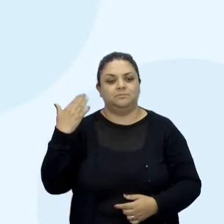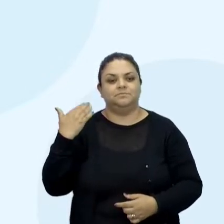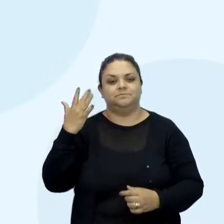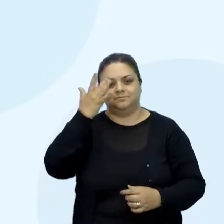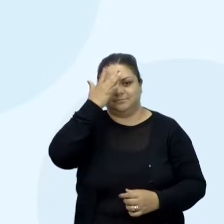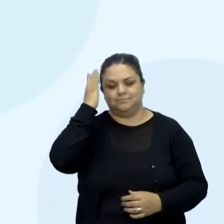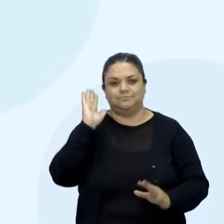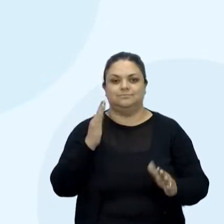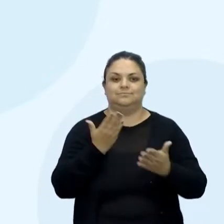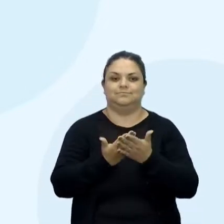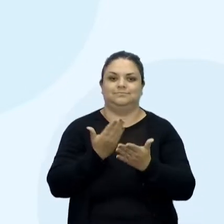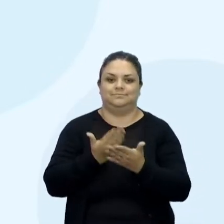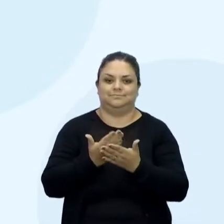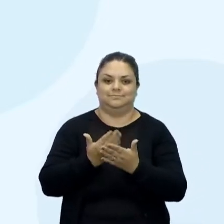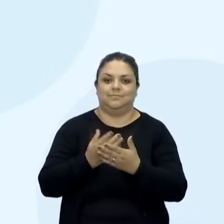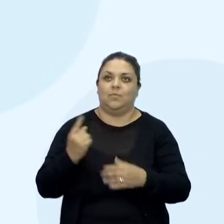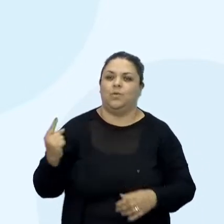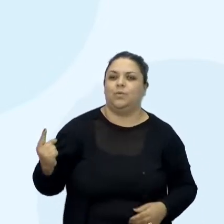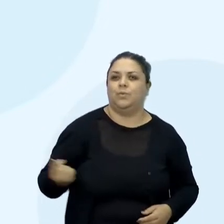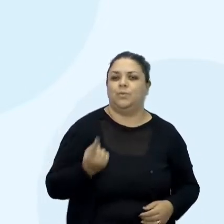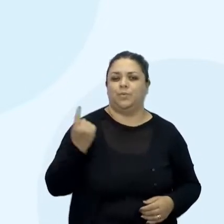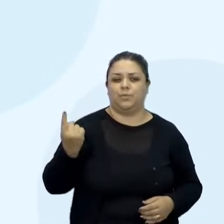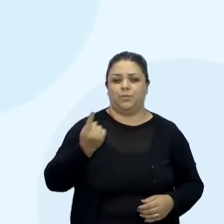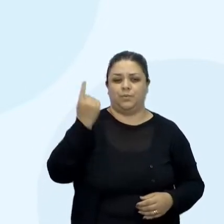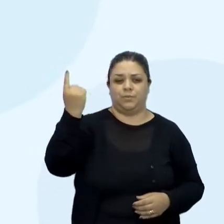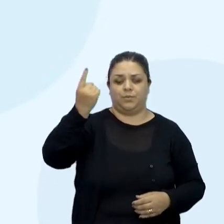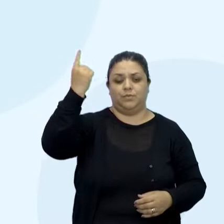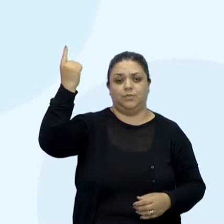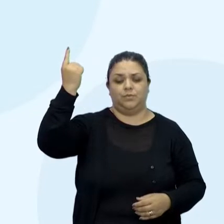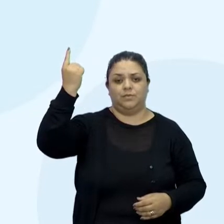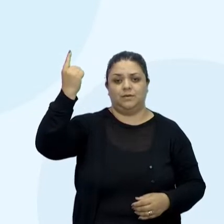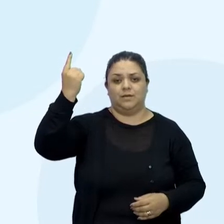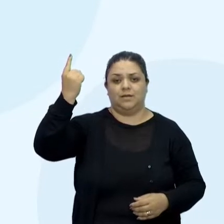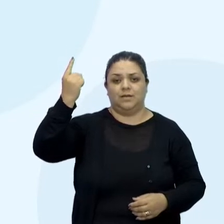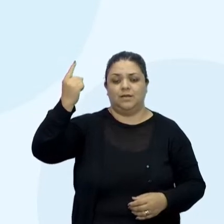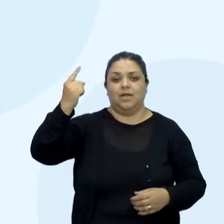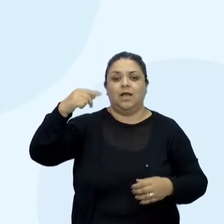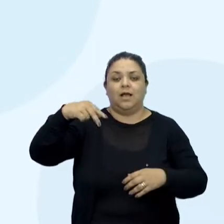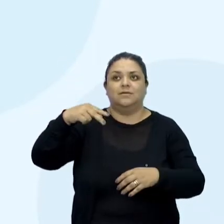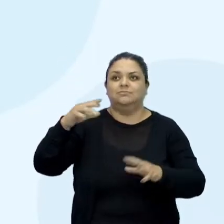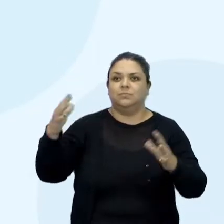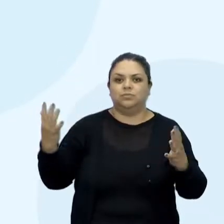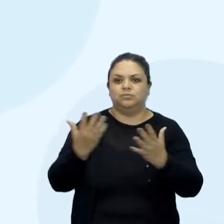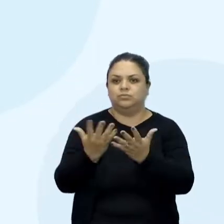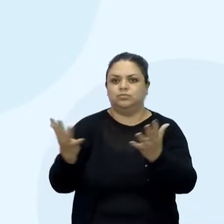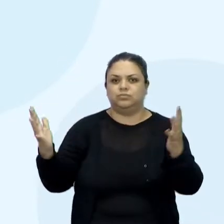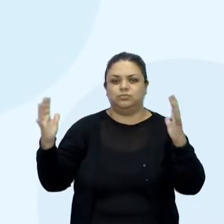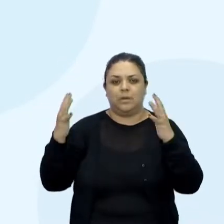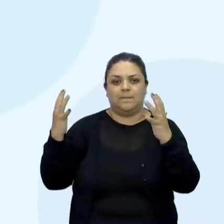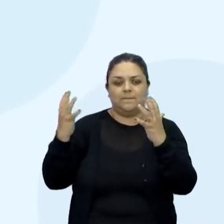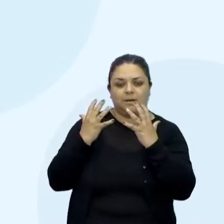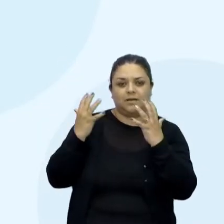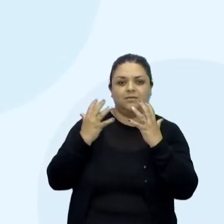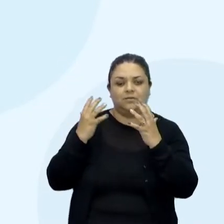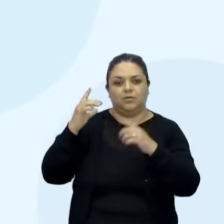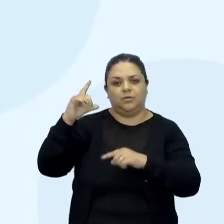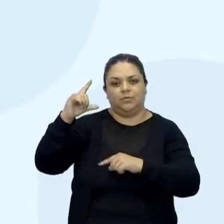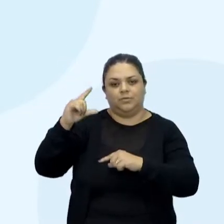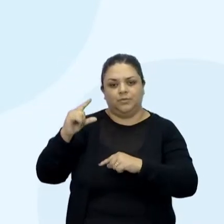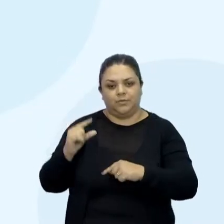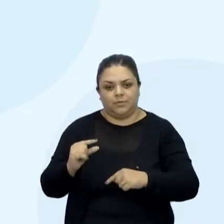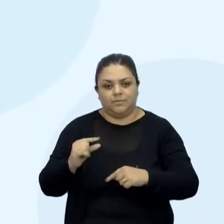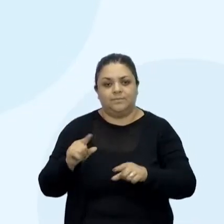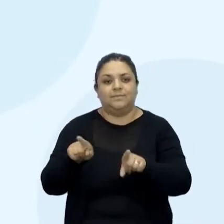na altitude é que quanto maior for a altitude, menor é a pressão atmosférica e, portanto, também menor